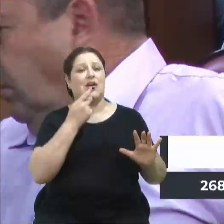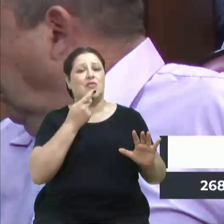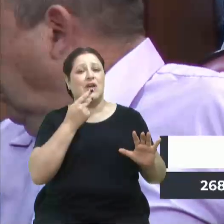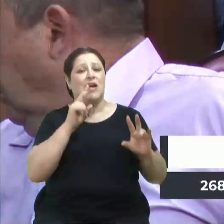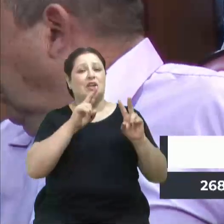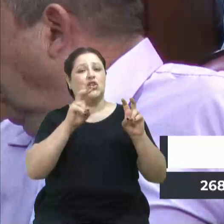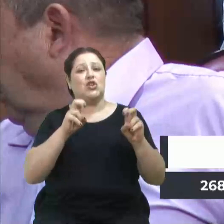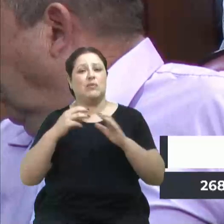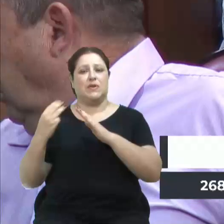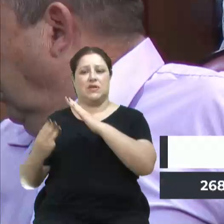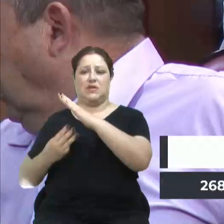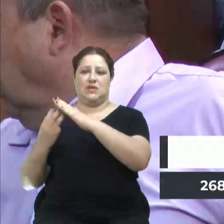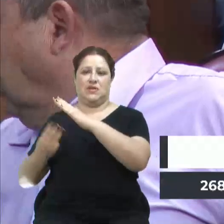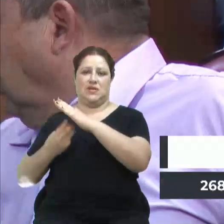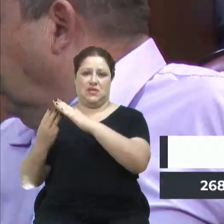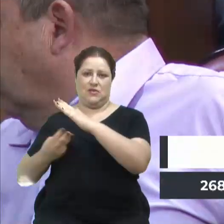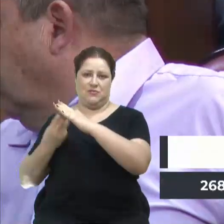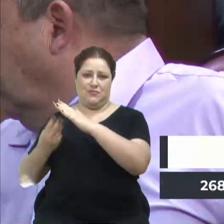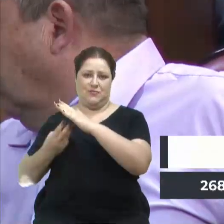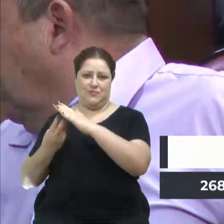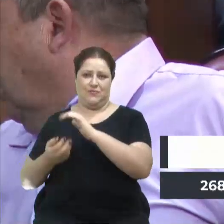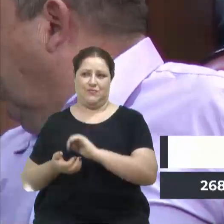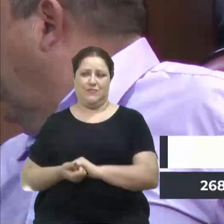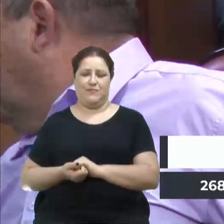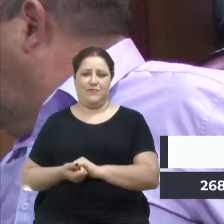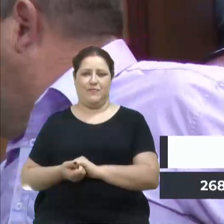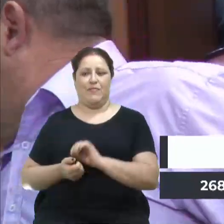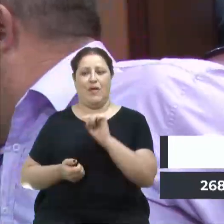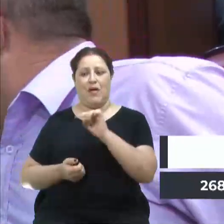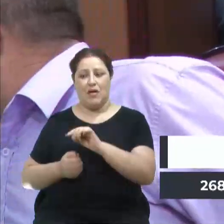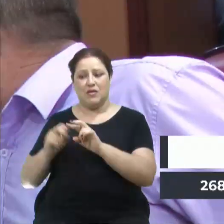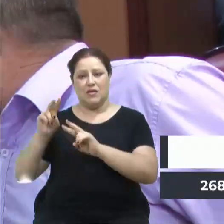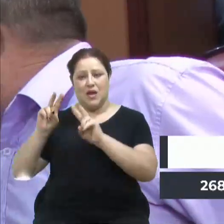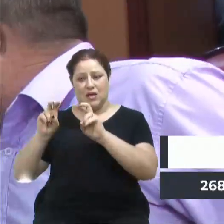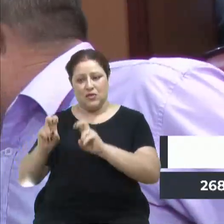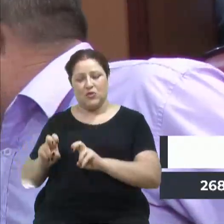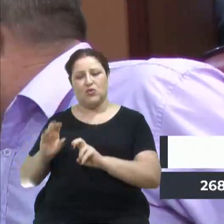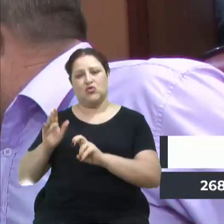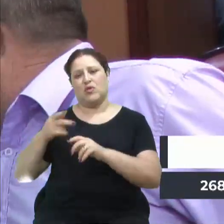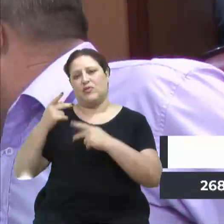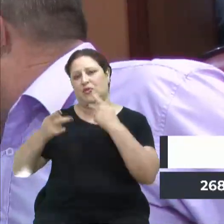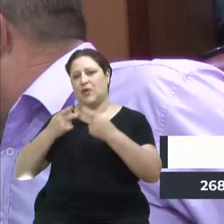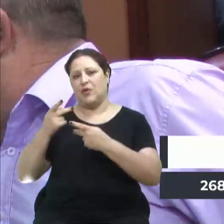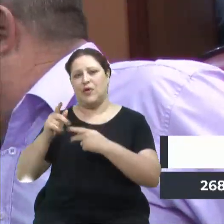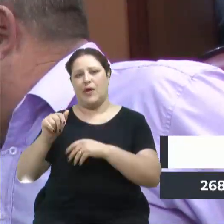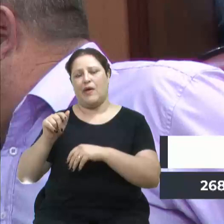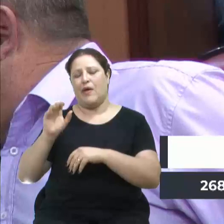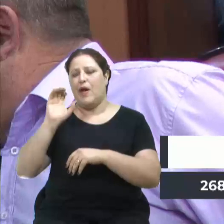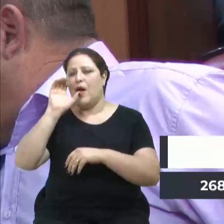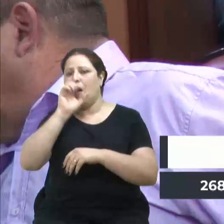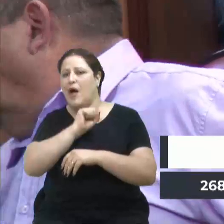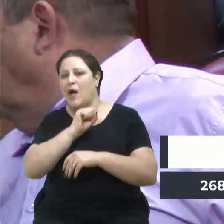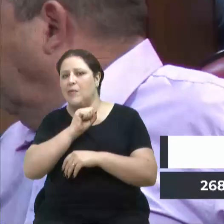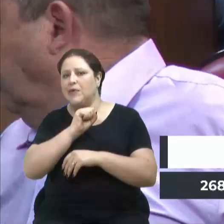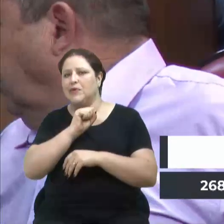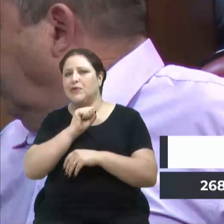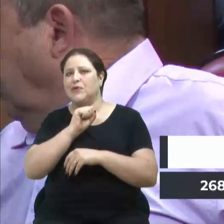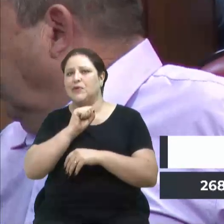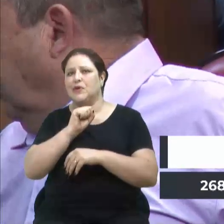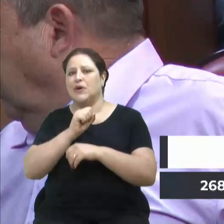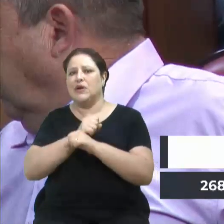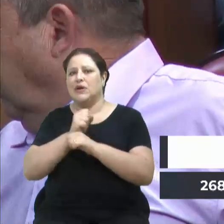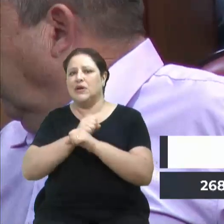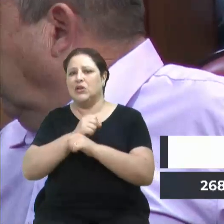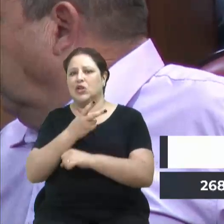terceirização. Esse é um assunto que foi debatido e foi feito a toque de caixa e em 2017 foi aprovada a reforma